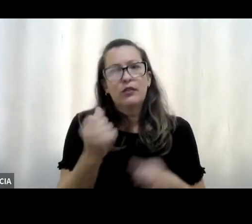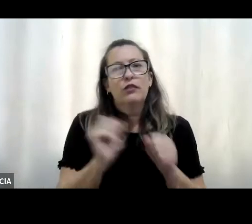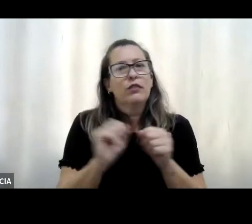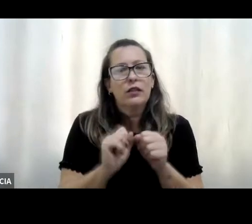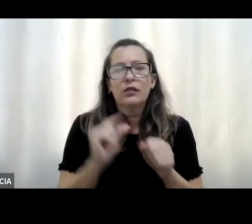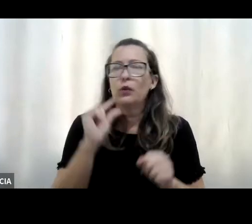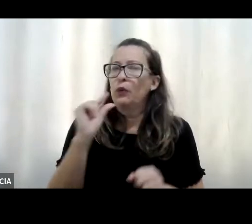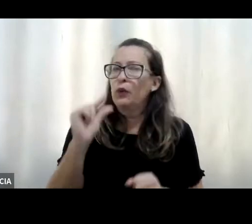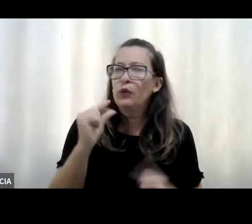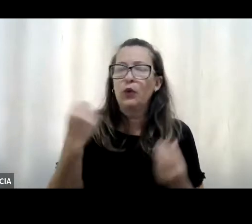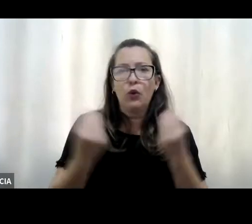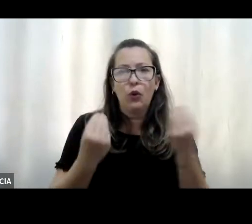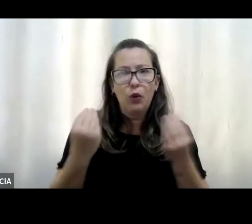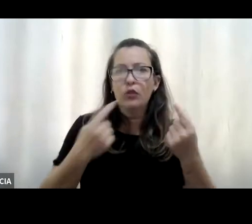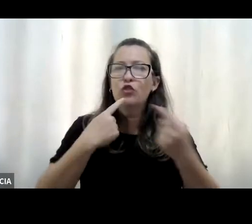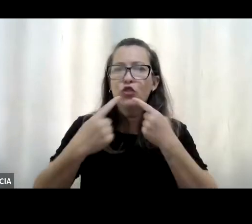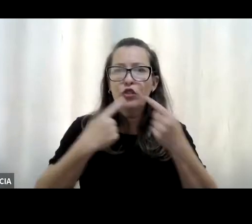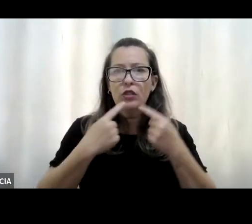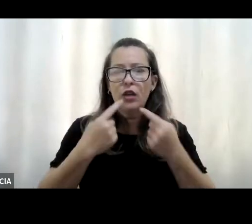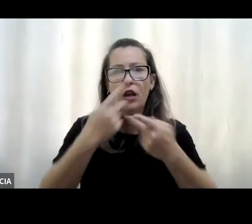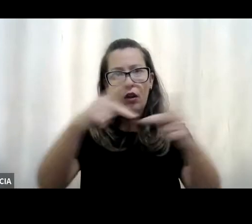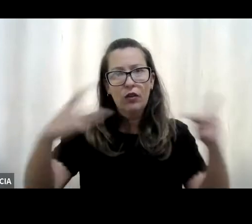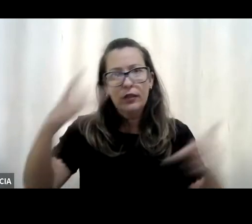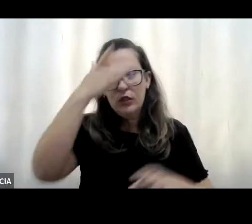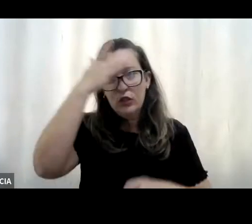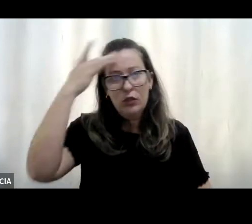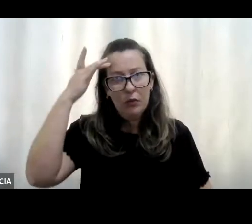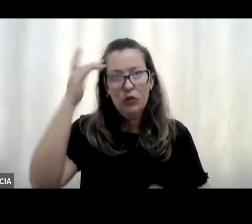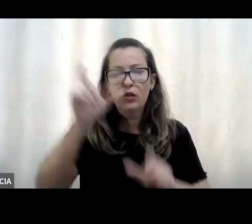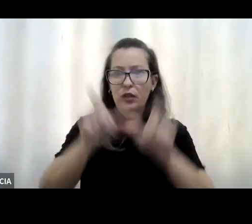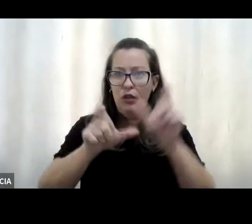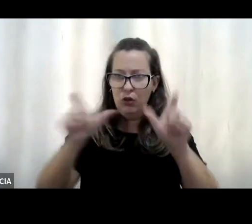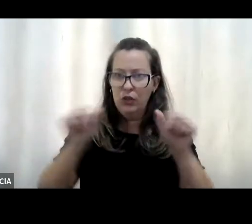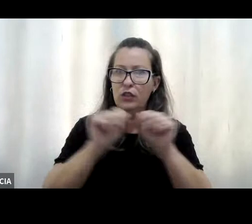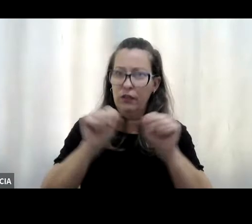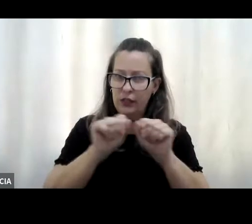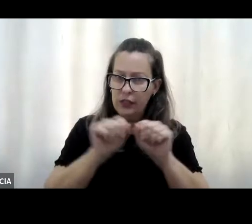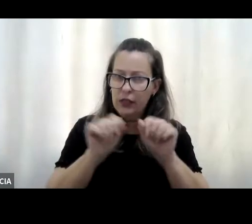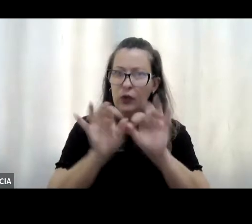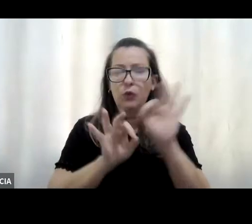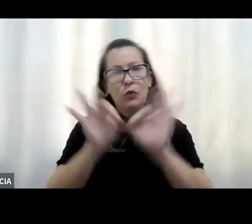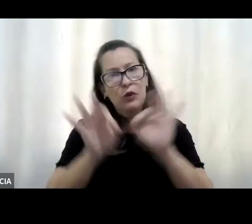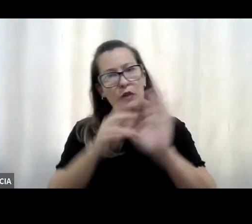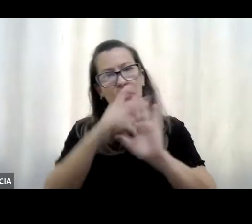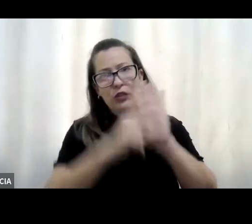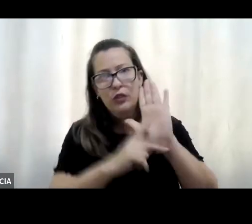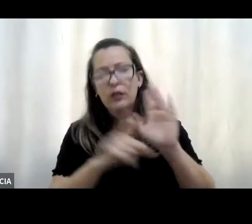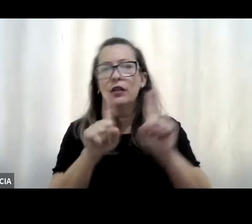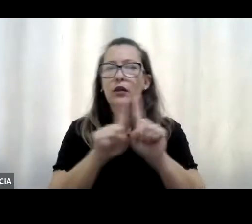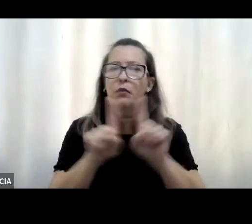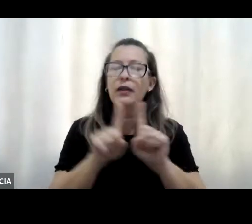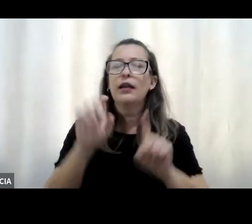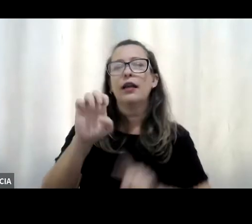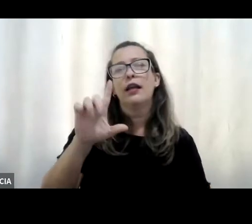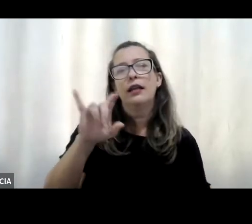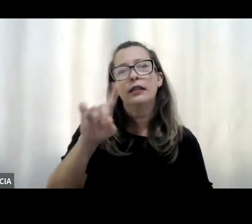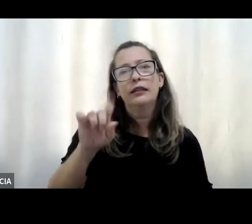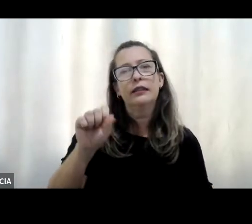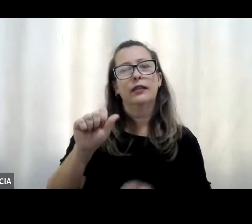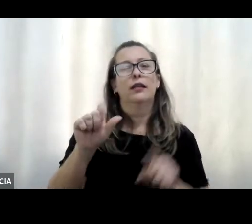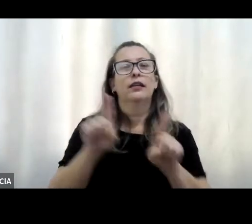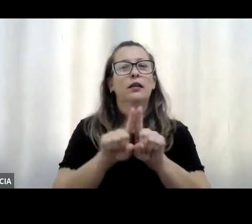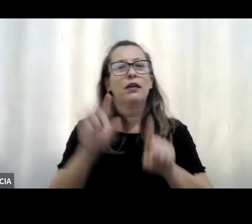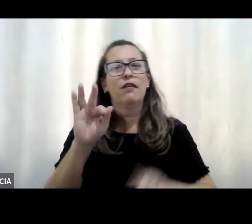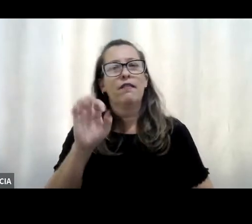para dialogar com os debatedores, com as pessoas que fizeram as apresentações, com o Rogério, com a Elisa, com o Felipe, sobre essa dimensão da comunicação